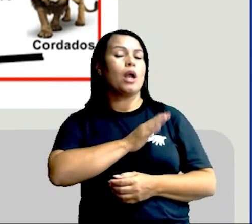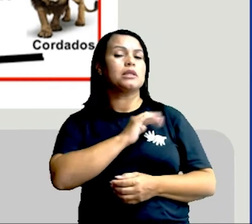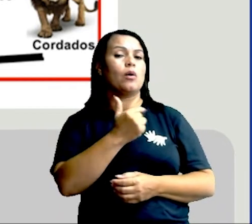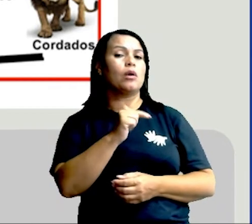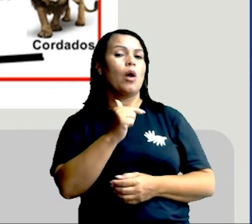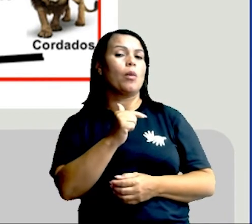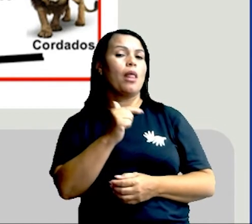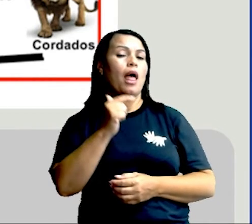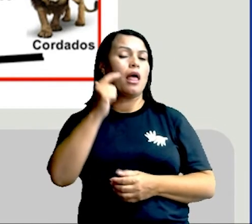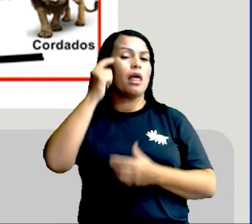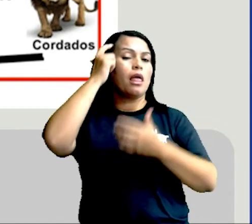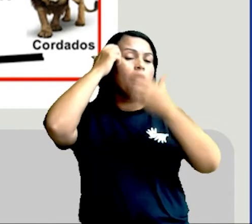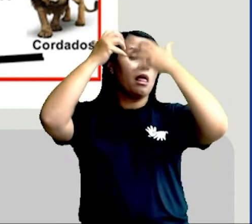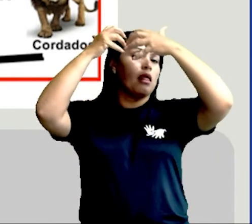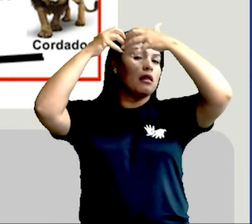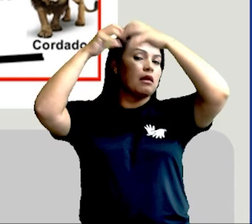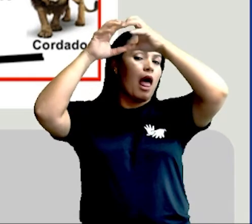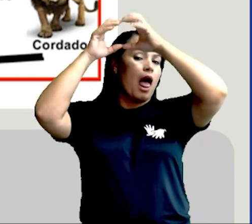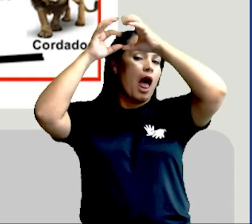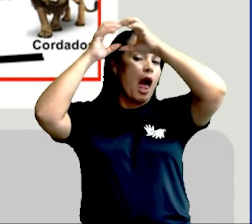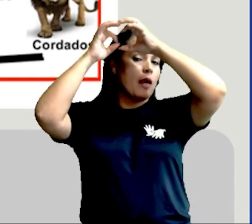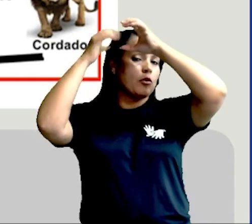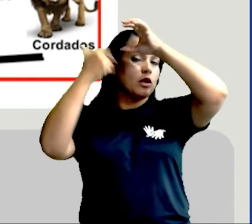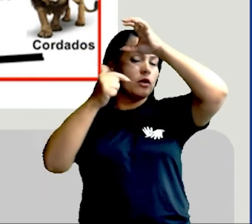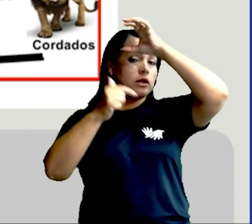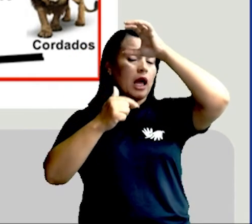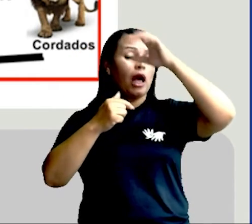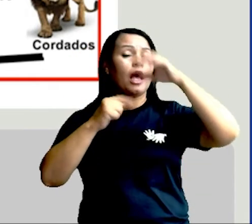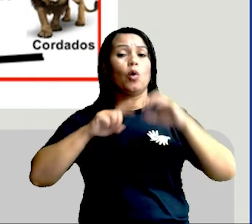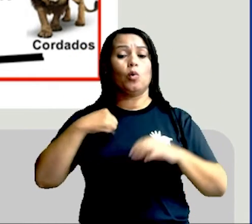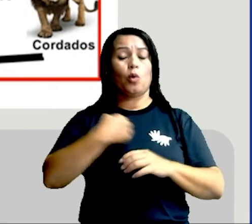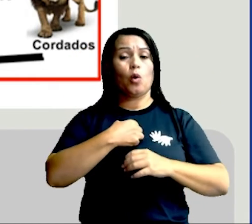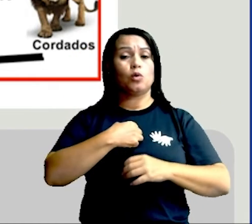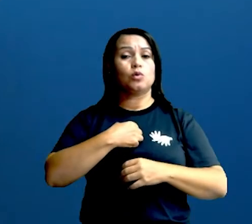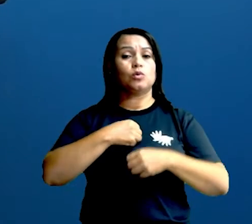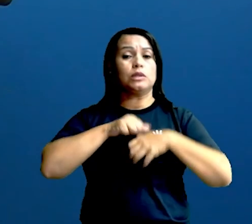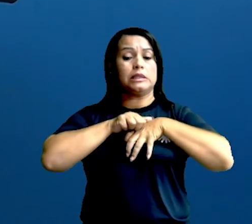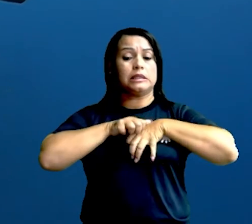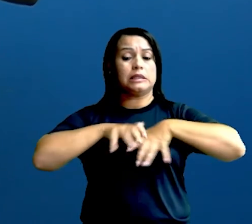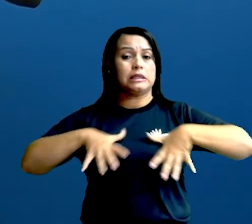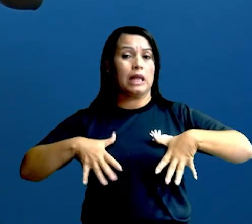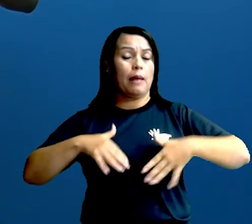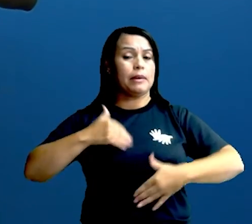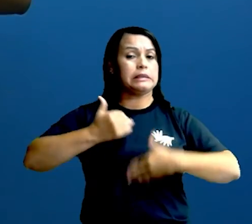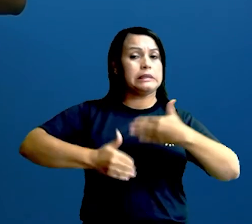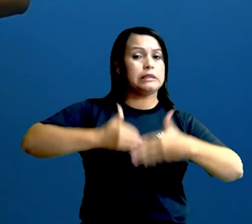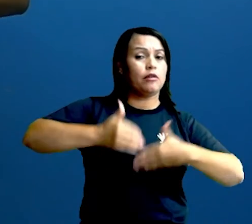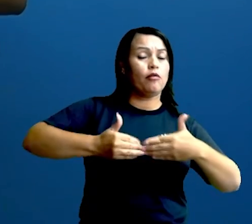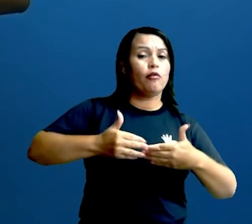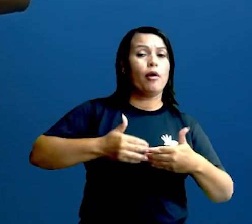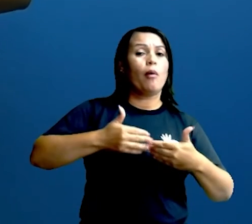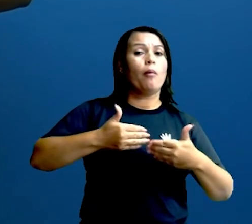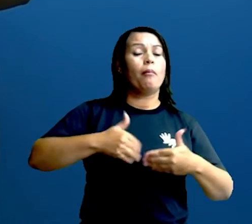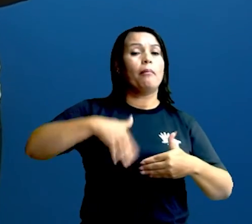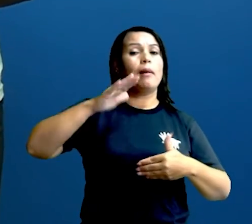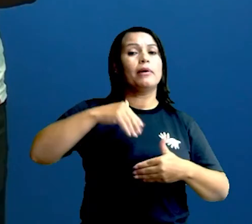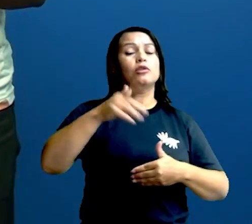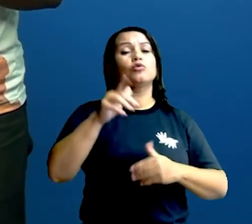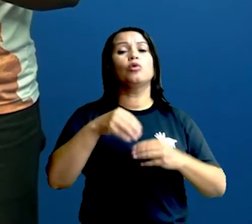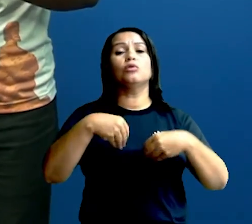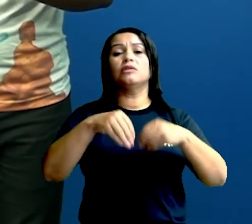Nosso sistema, todos os nossos sistemas se desenvolveram bem mais do que os dos outros seres